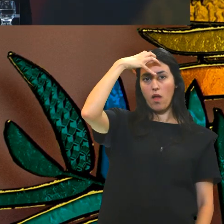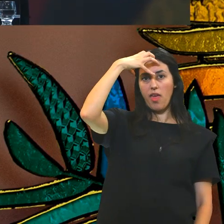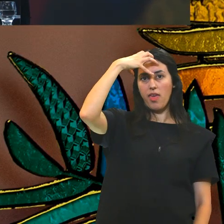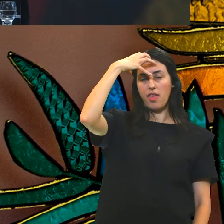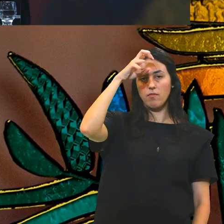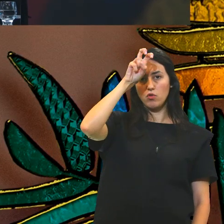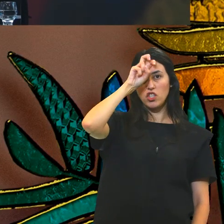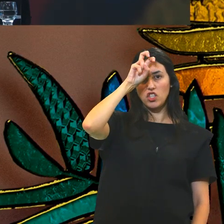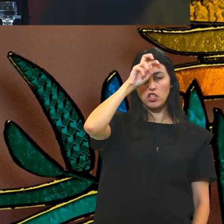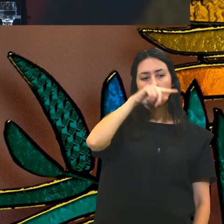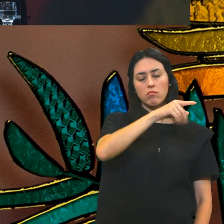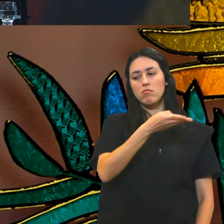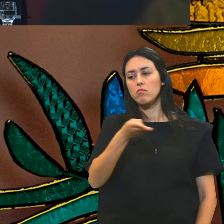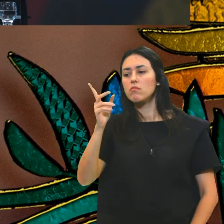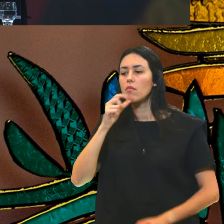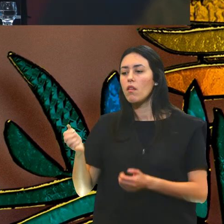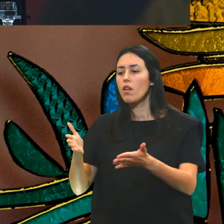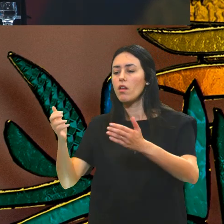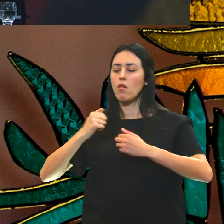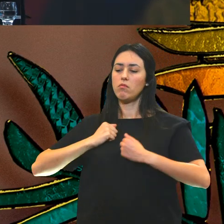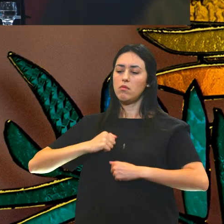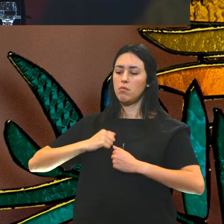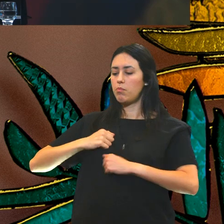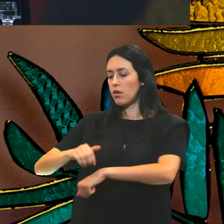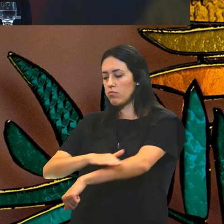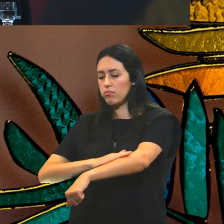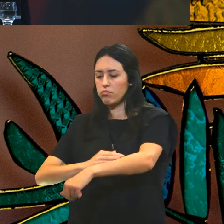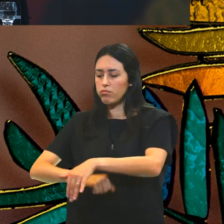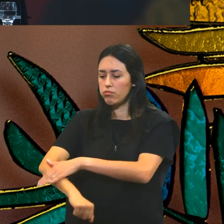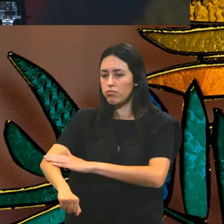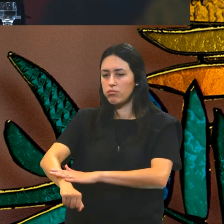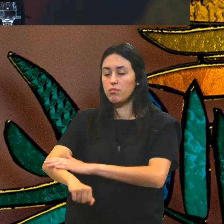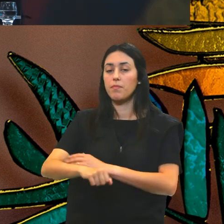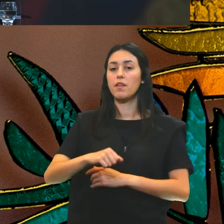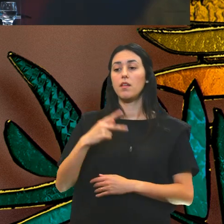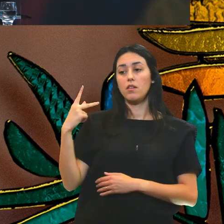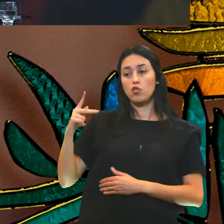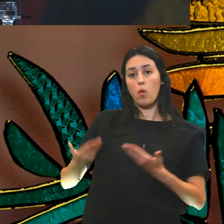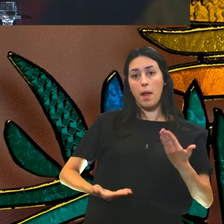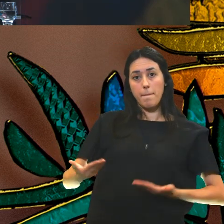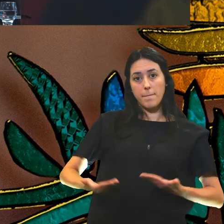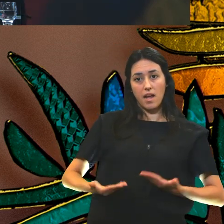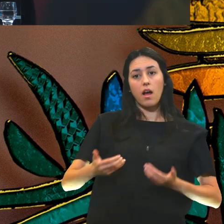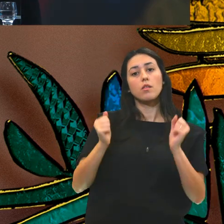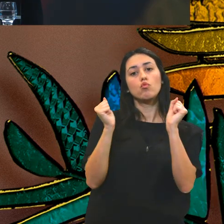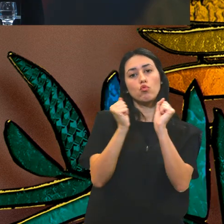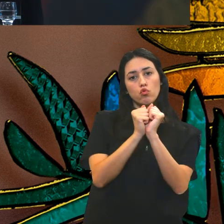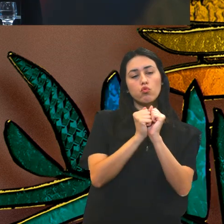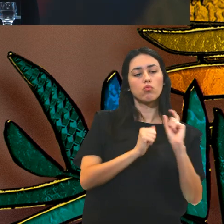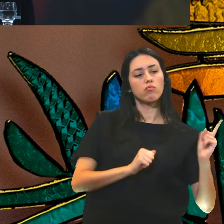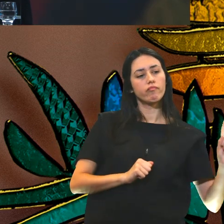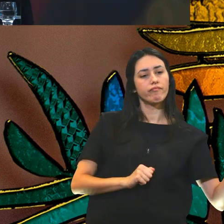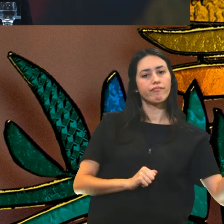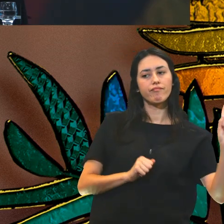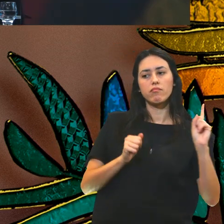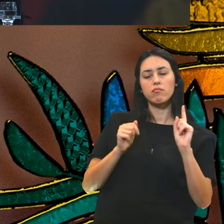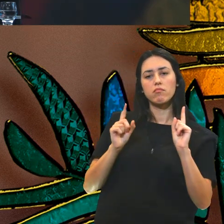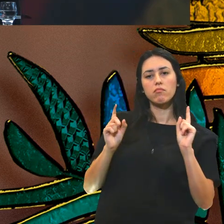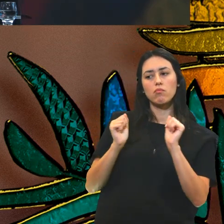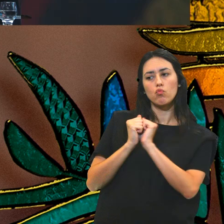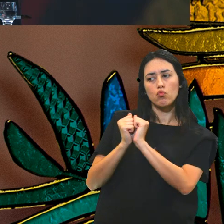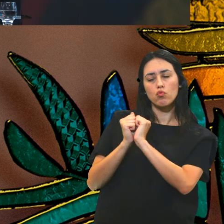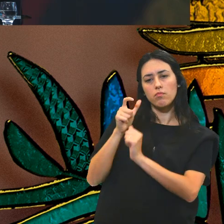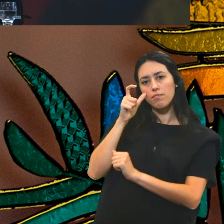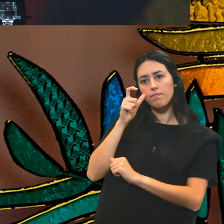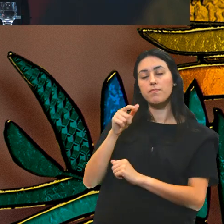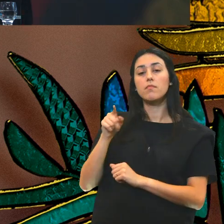estava tomando banho enquanto as suas empregadas passeavam ali pela margem. E de repente ela viu a cesta no meio da moita de